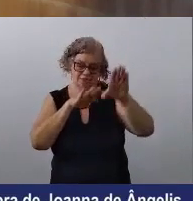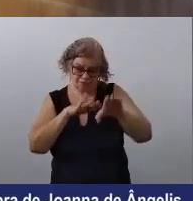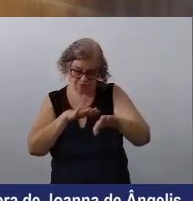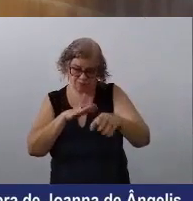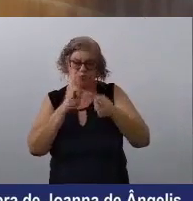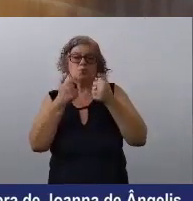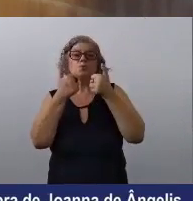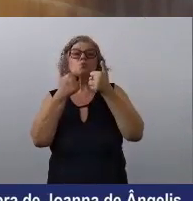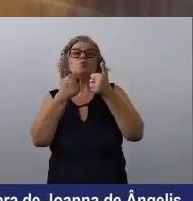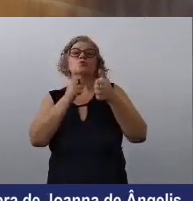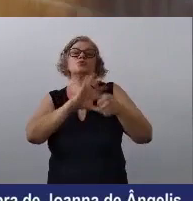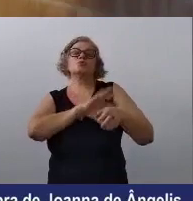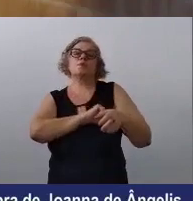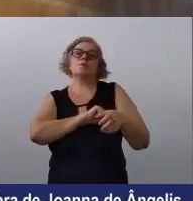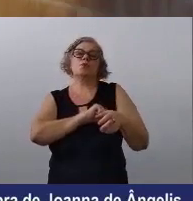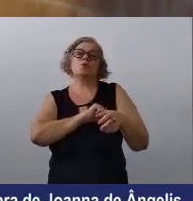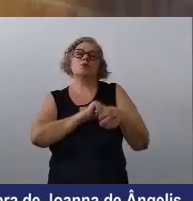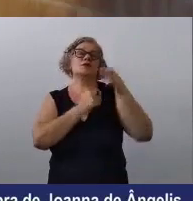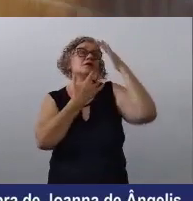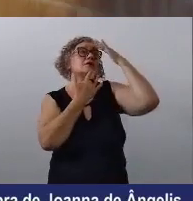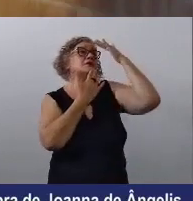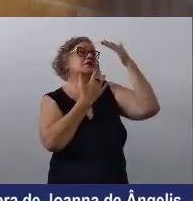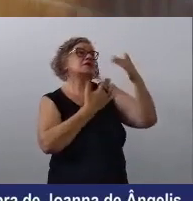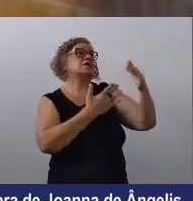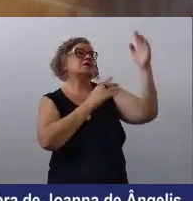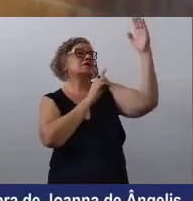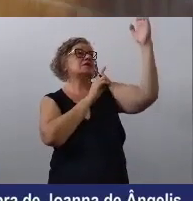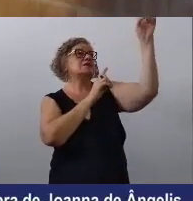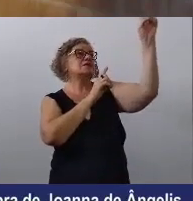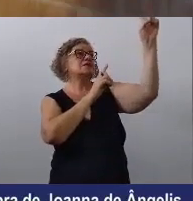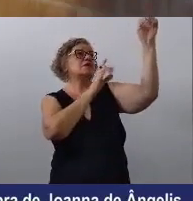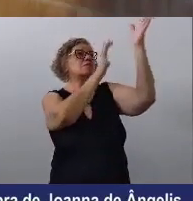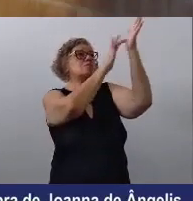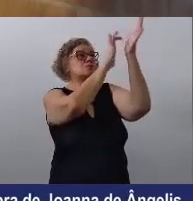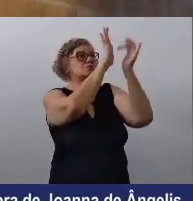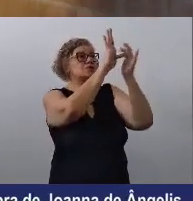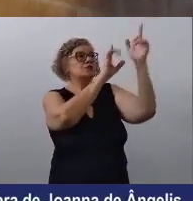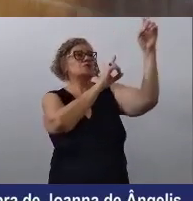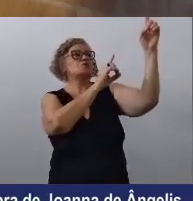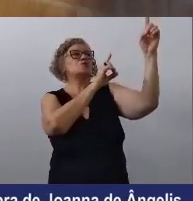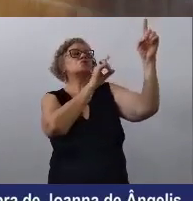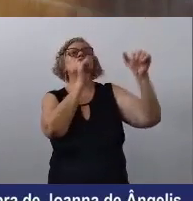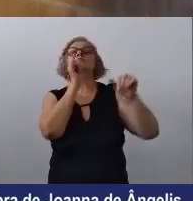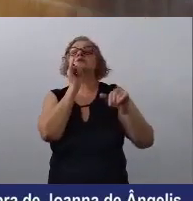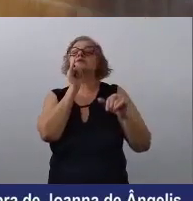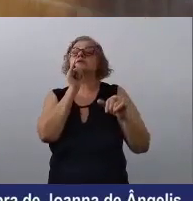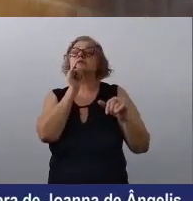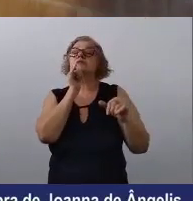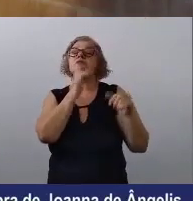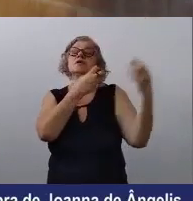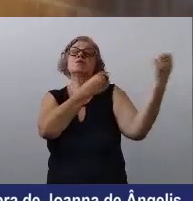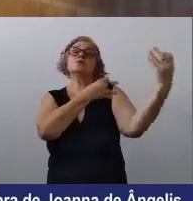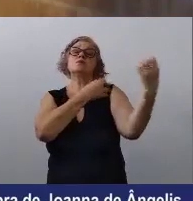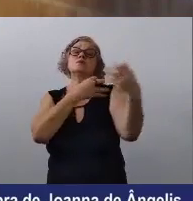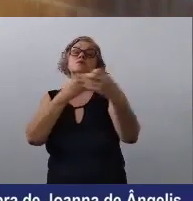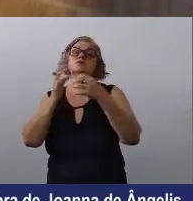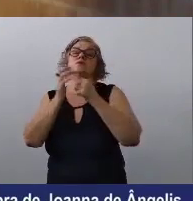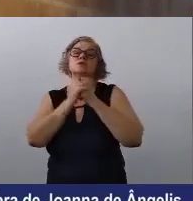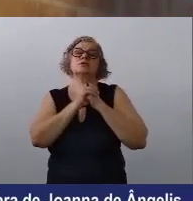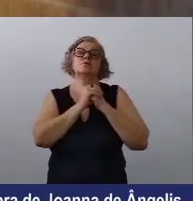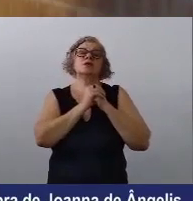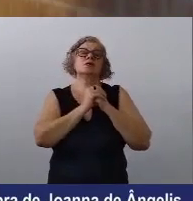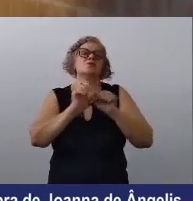amor. Nós agradecemos a Jesus pelos seus ensinos, pelos seus exemplos,